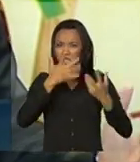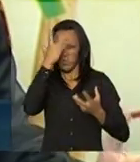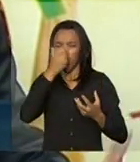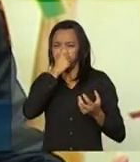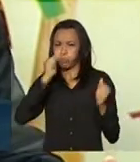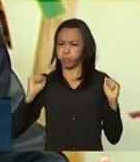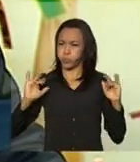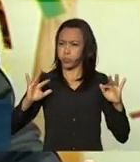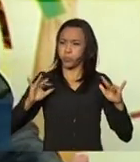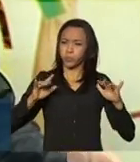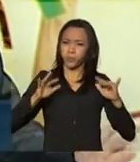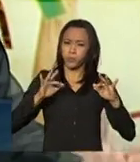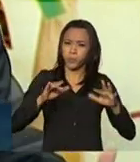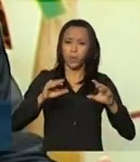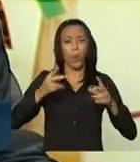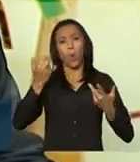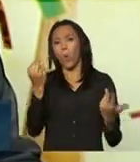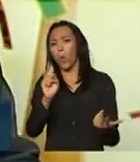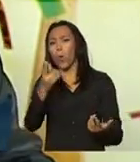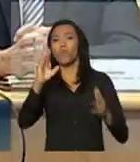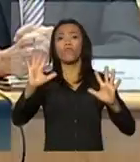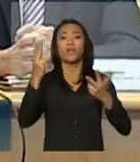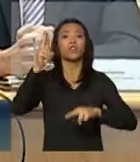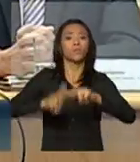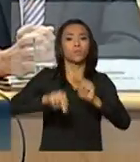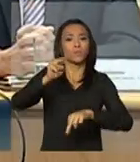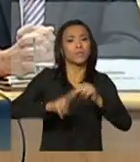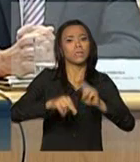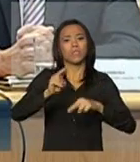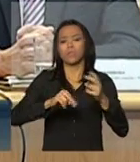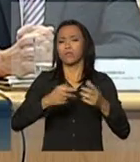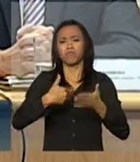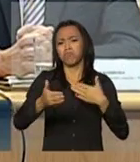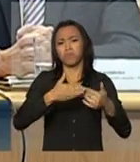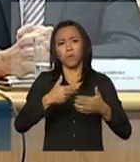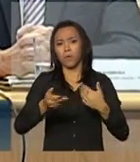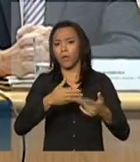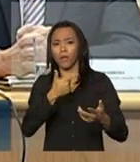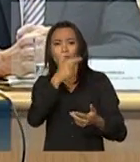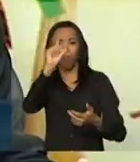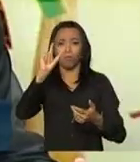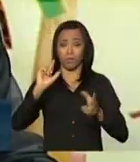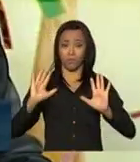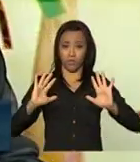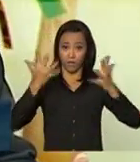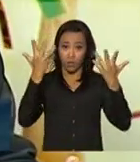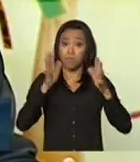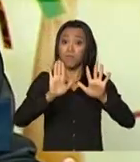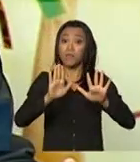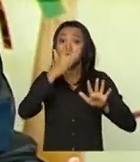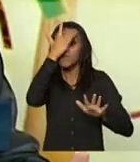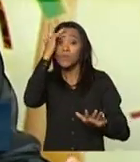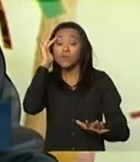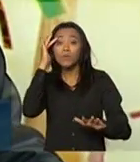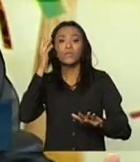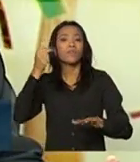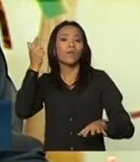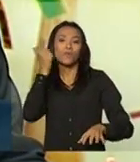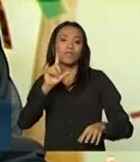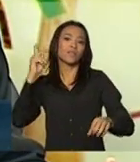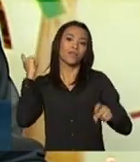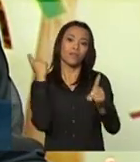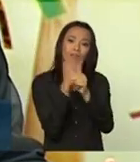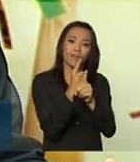eventos de carnaval ou de festa junina ou de qualquer outro tipo de evento de massa, né? Mas que as pessoas contem com uma